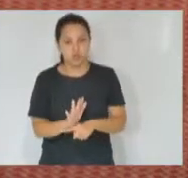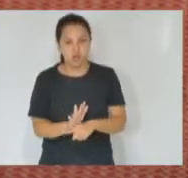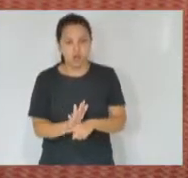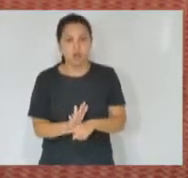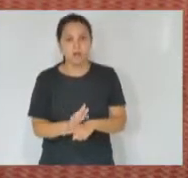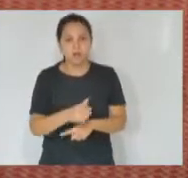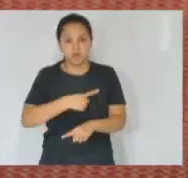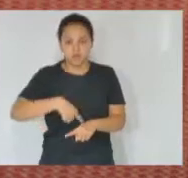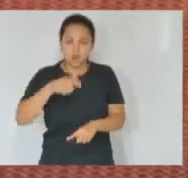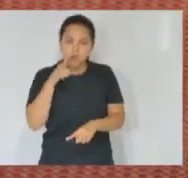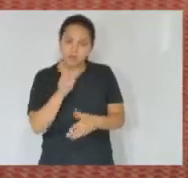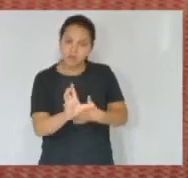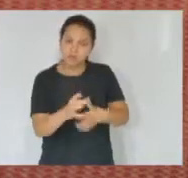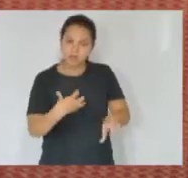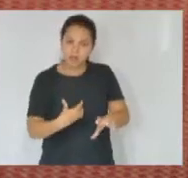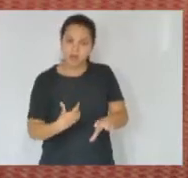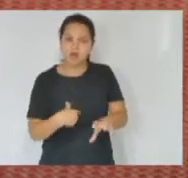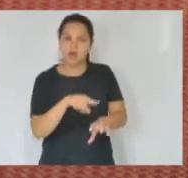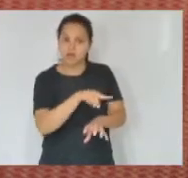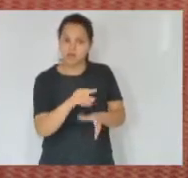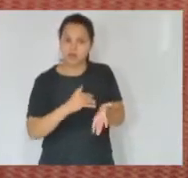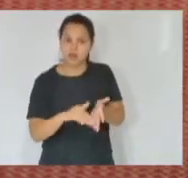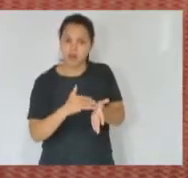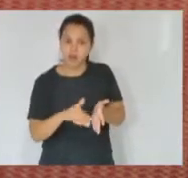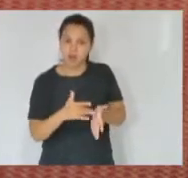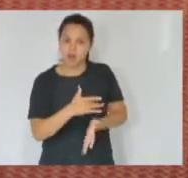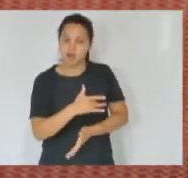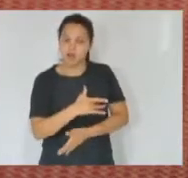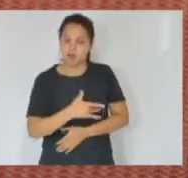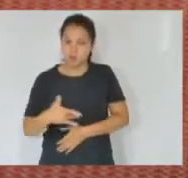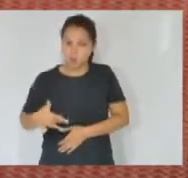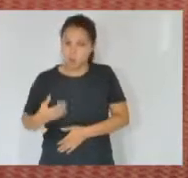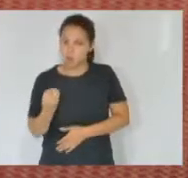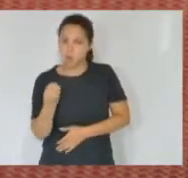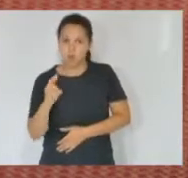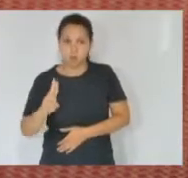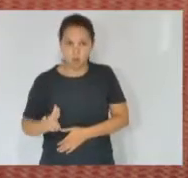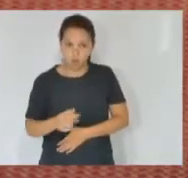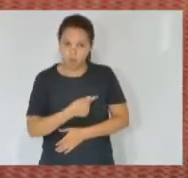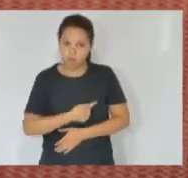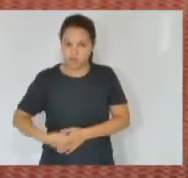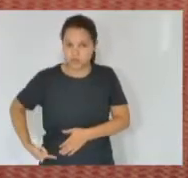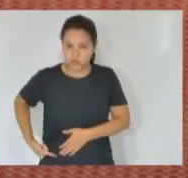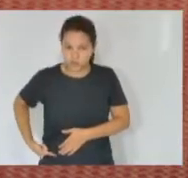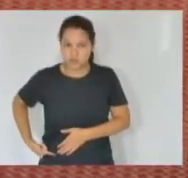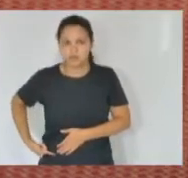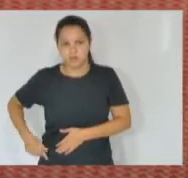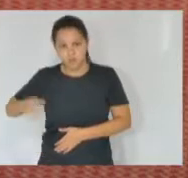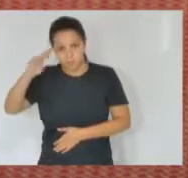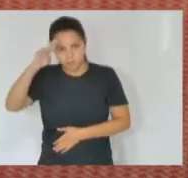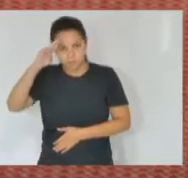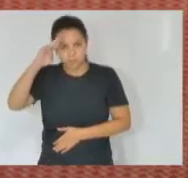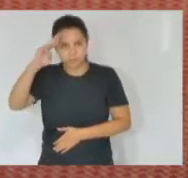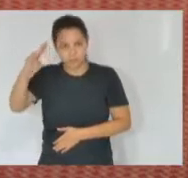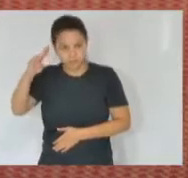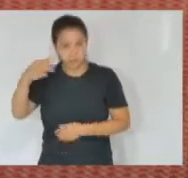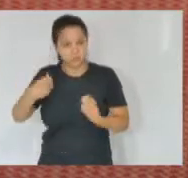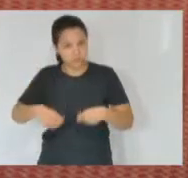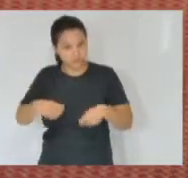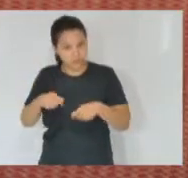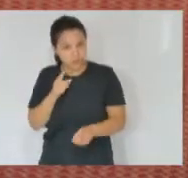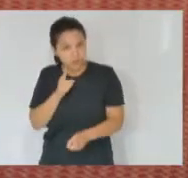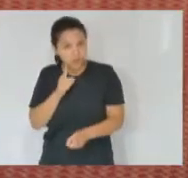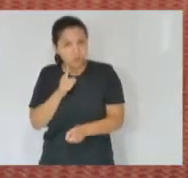sensibilizar, seja o secretário da Saúde ou o governador Carlos Moisés, no sentido que encontre uma